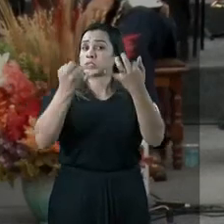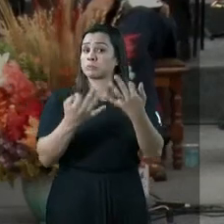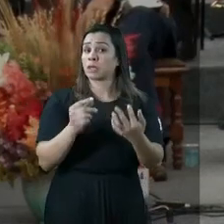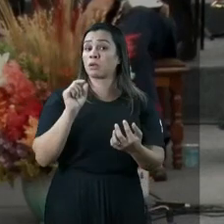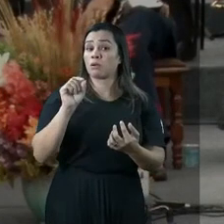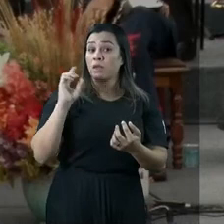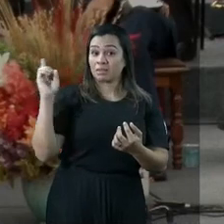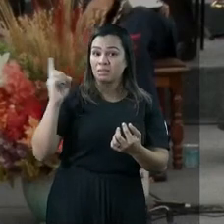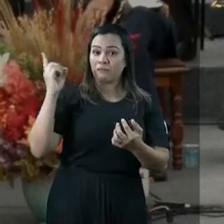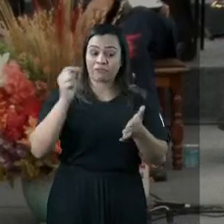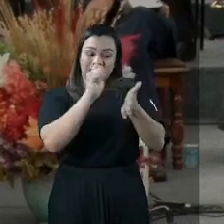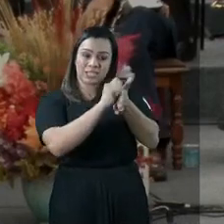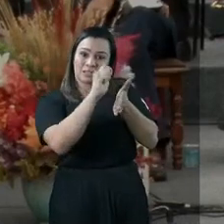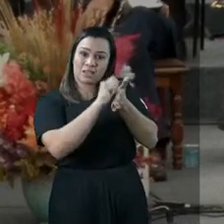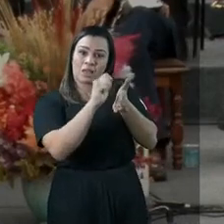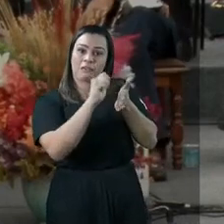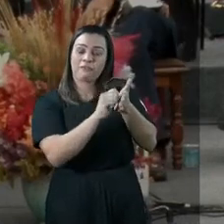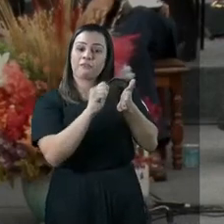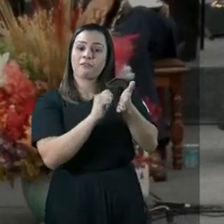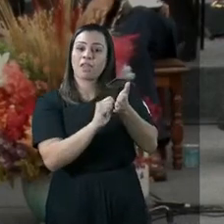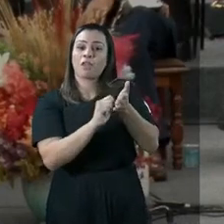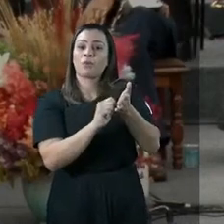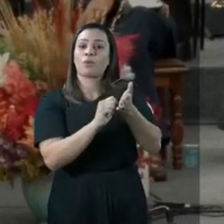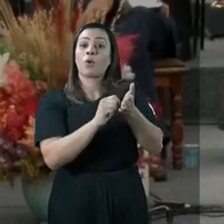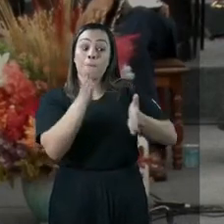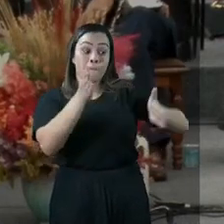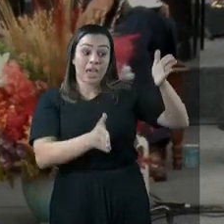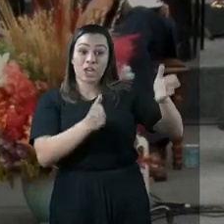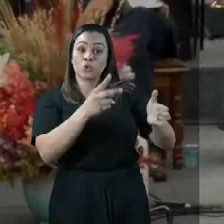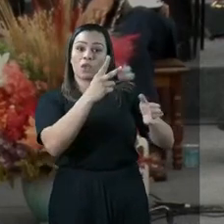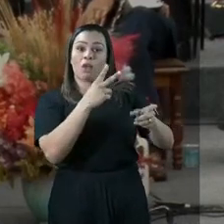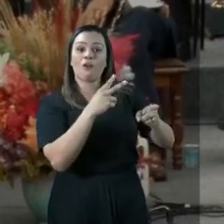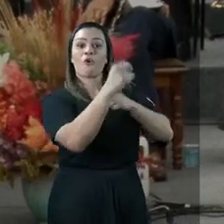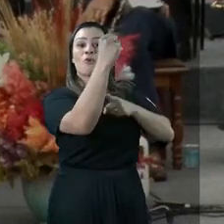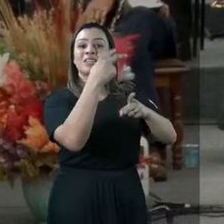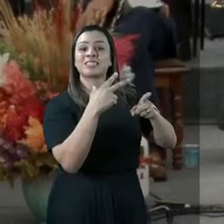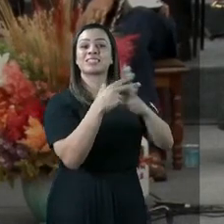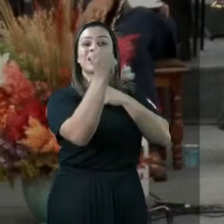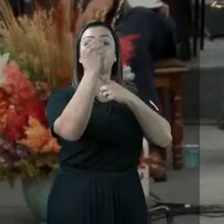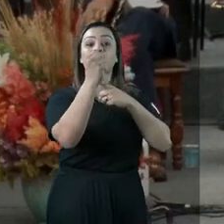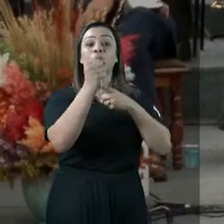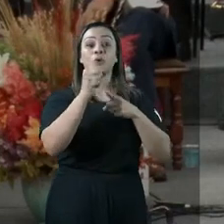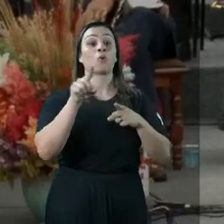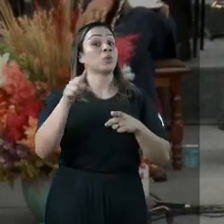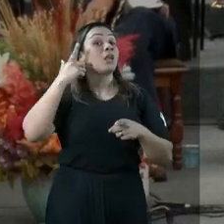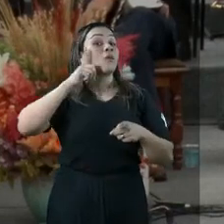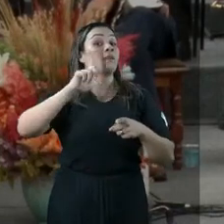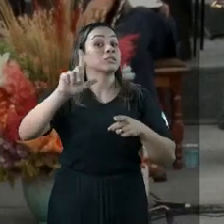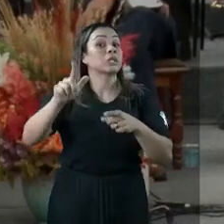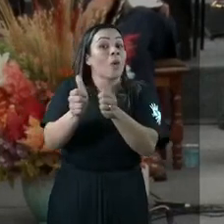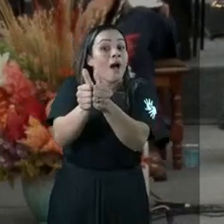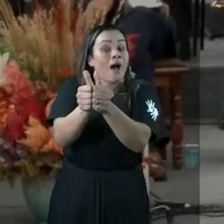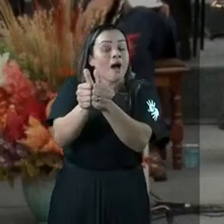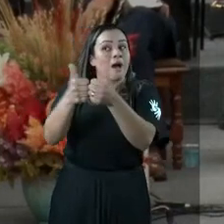decorrência da grande conquista do seu reinado, que foi trazer de volta a Arca da Aliança para